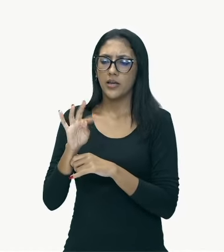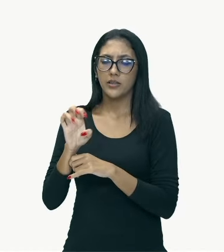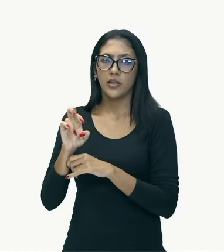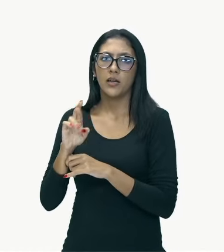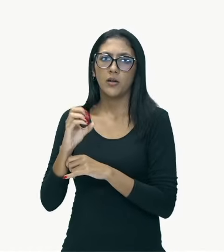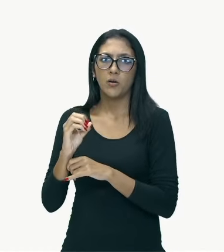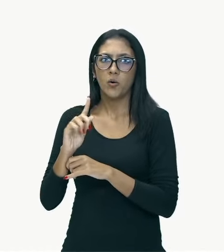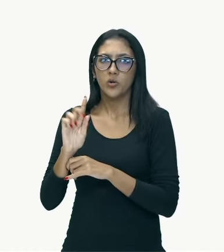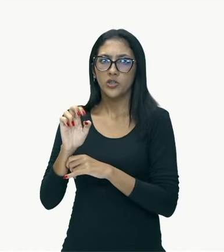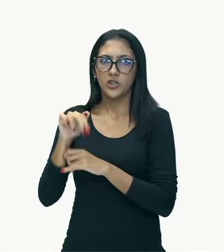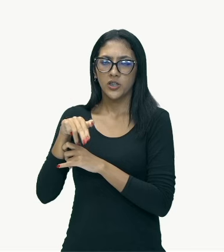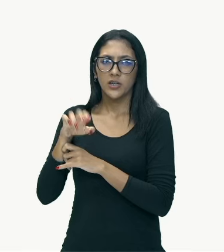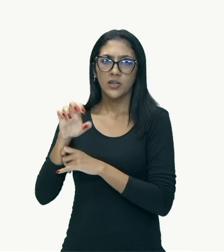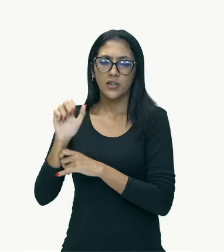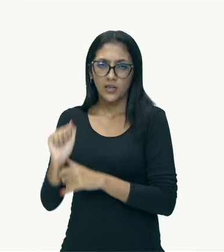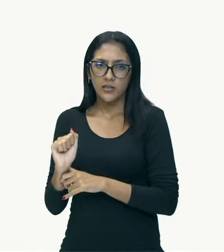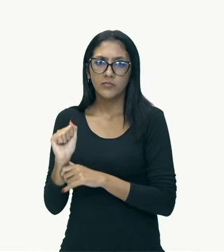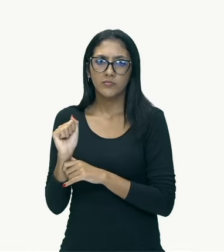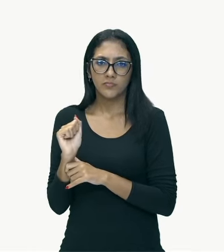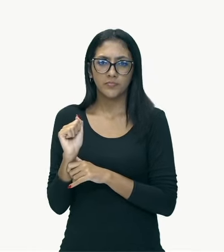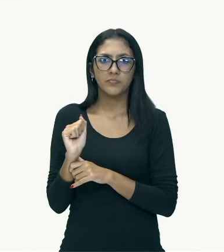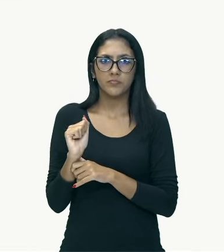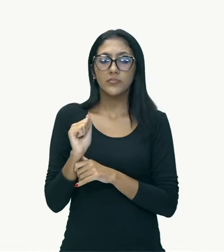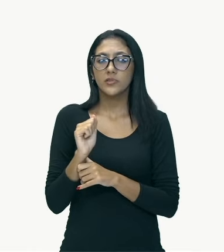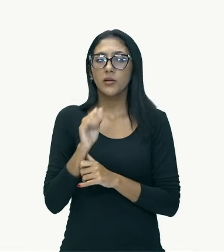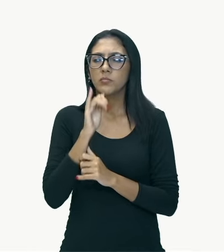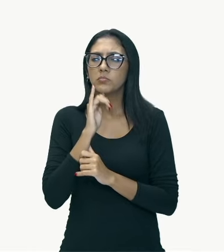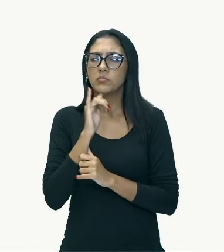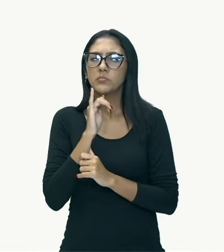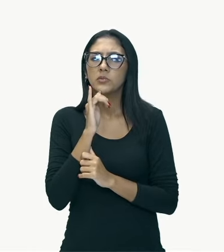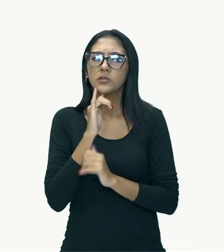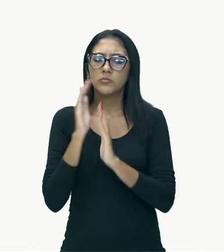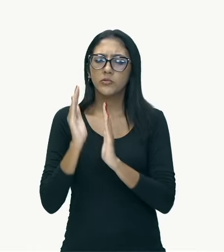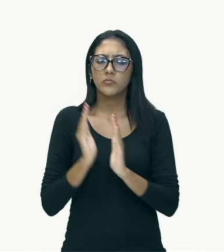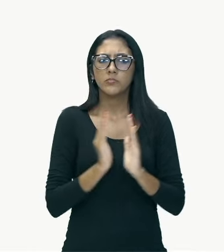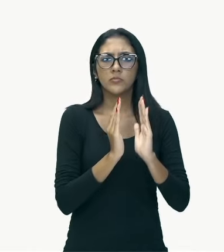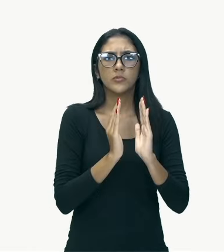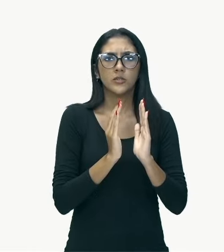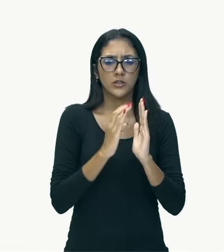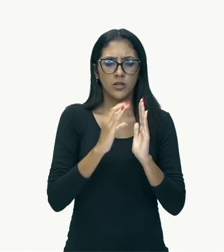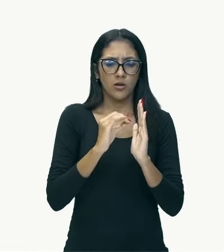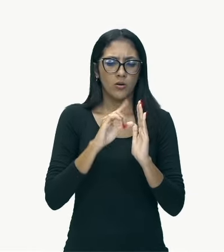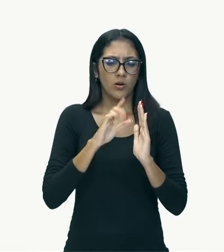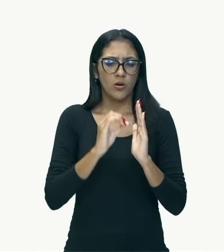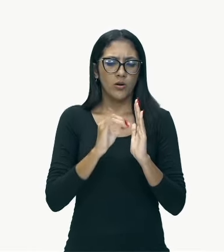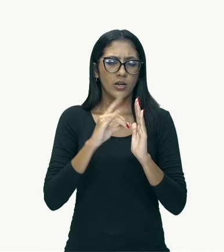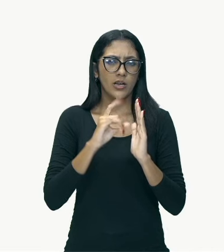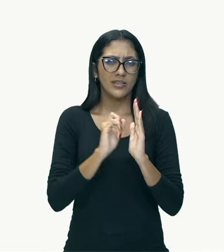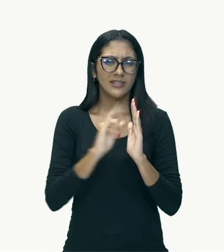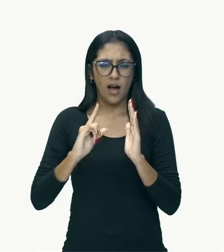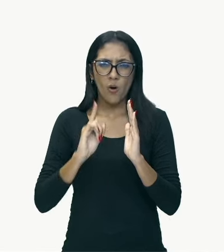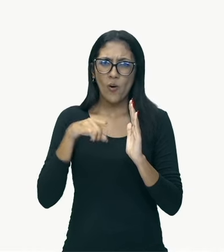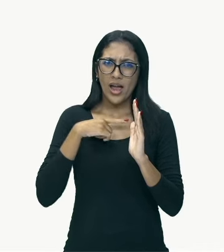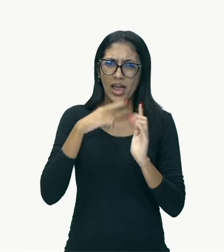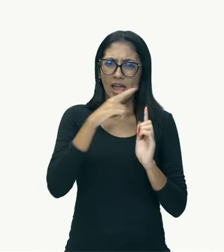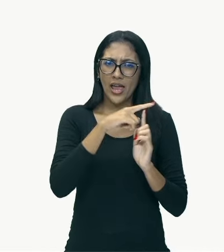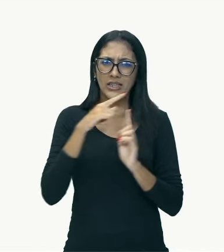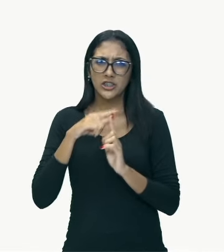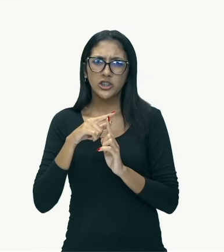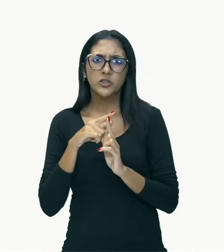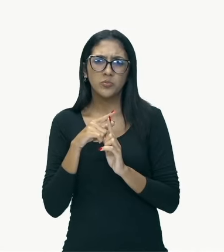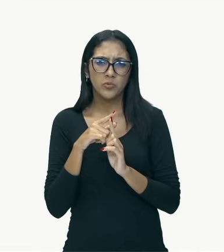até pode me enganar, eu posso até pensar que é uma solução verdadeira, mas se eu for usar um instrumento, um microscópio, eu